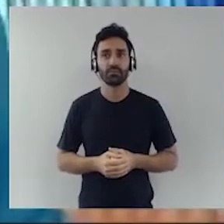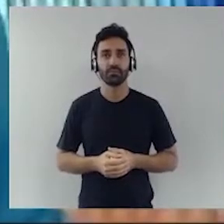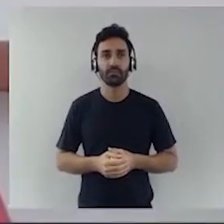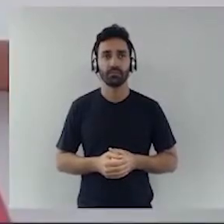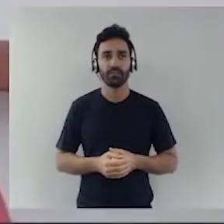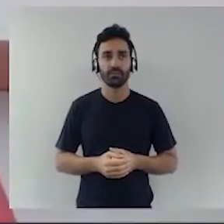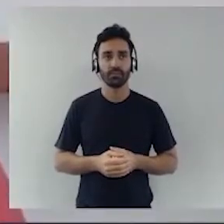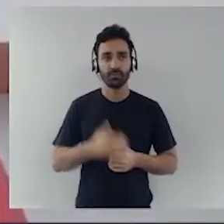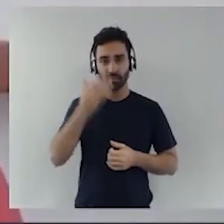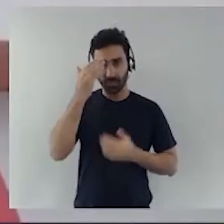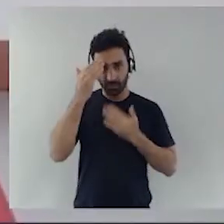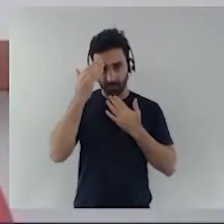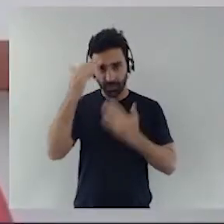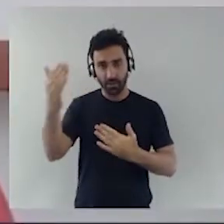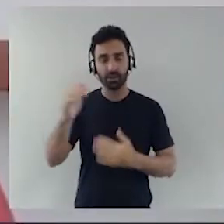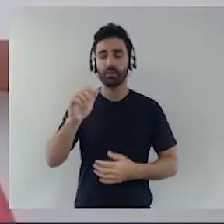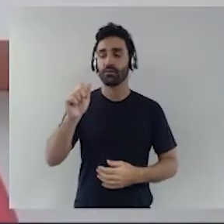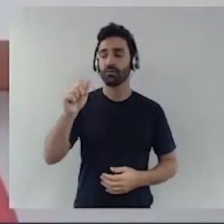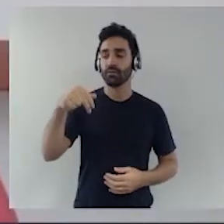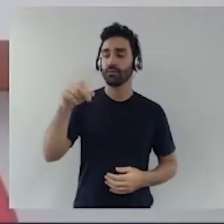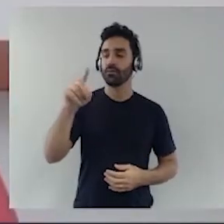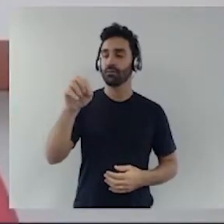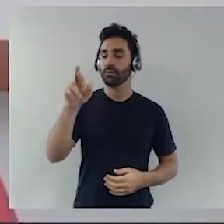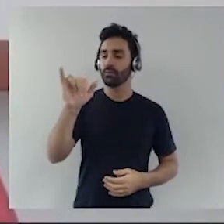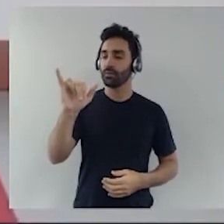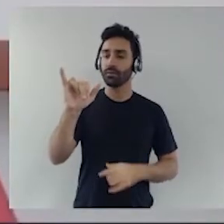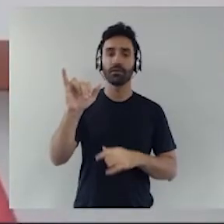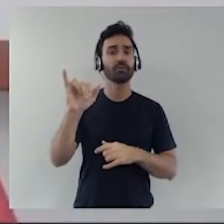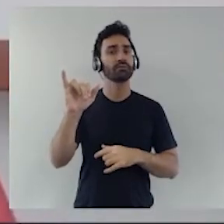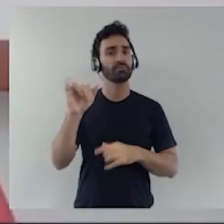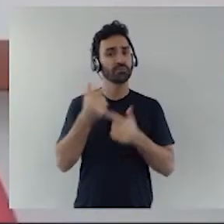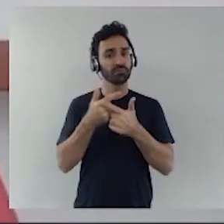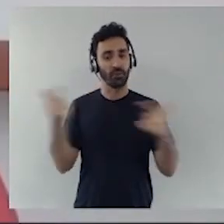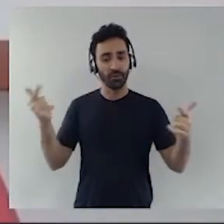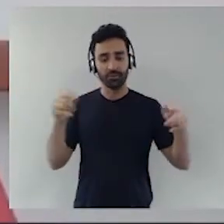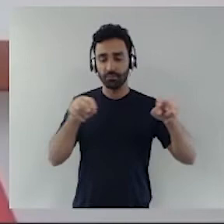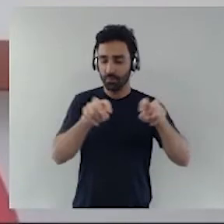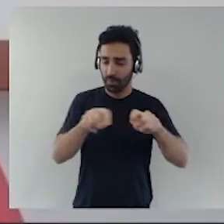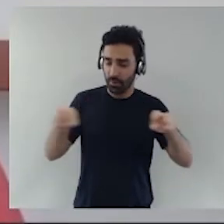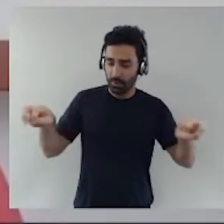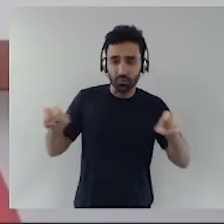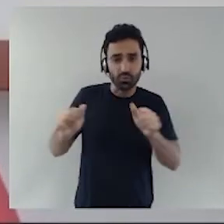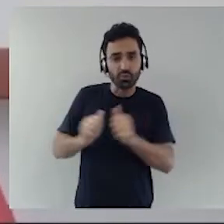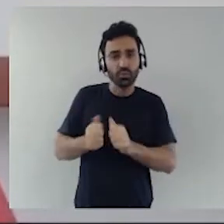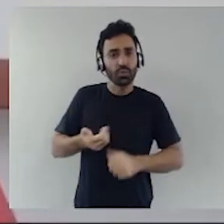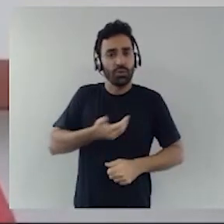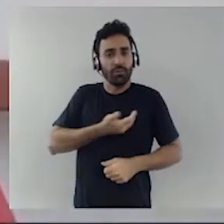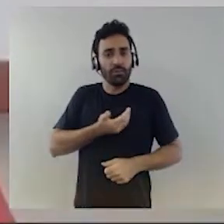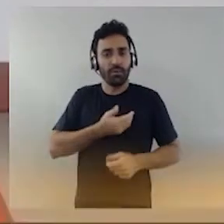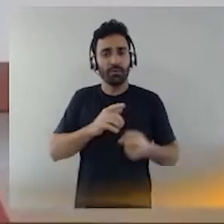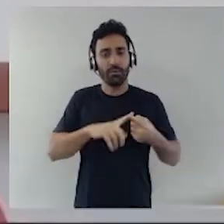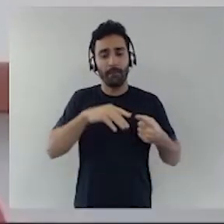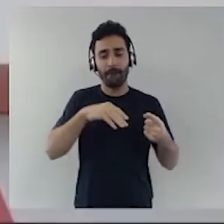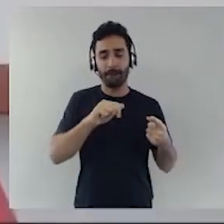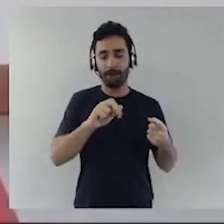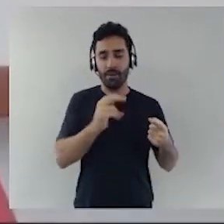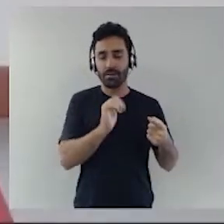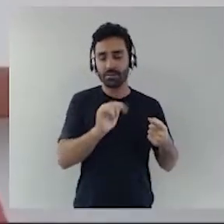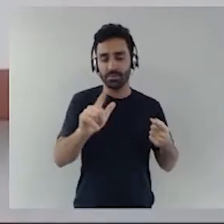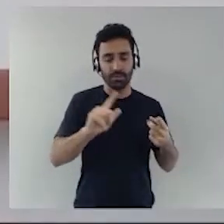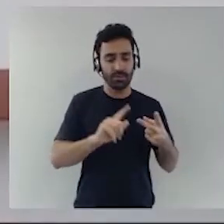é muito obrigada doutor andrei é um privilégio participar dessa mesa com os amigos marçal justen neto